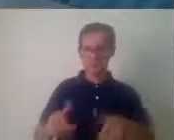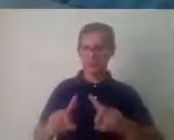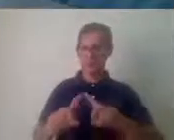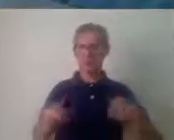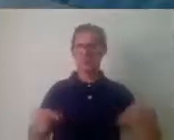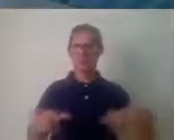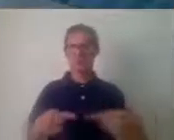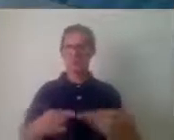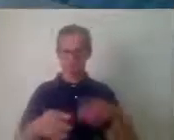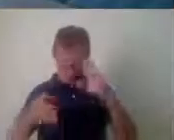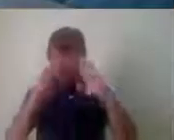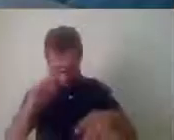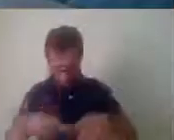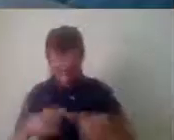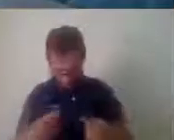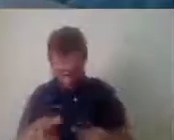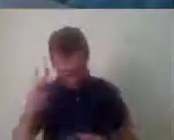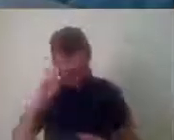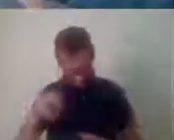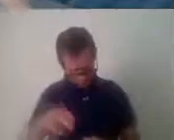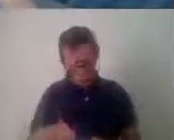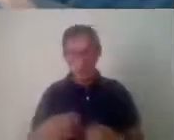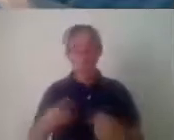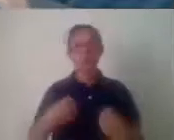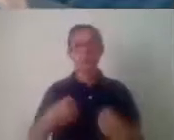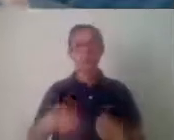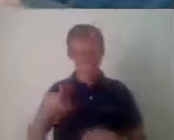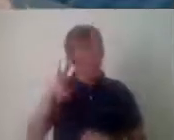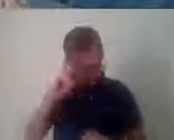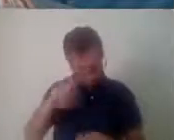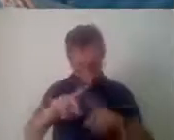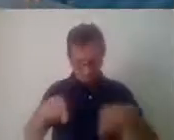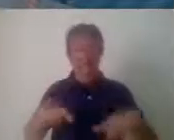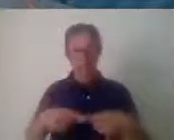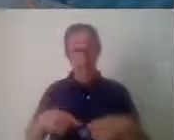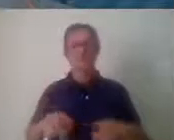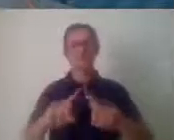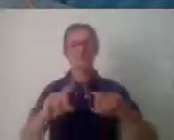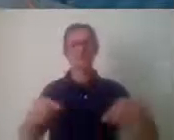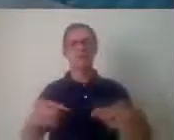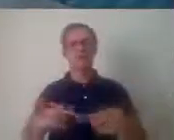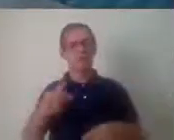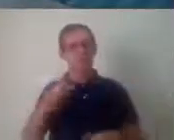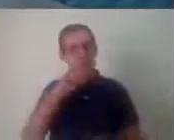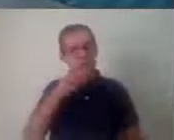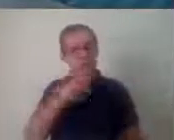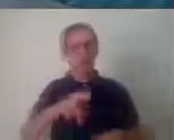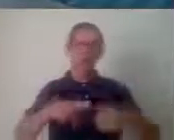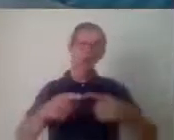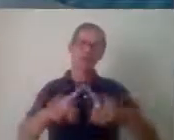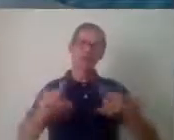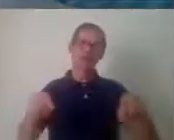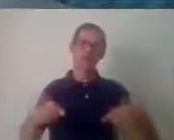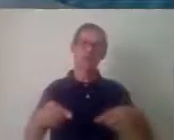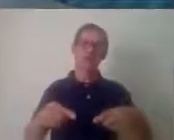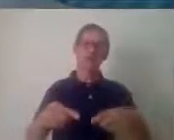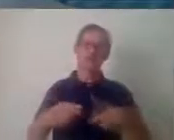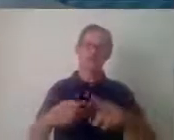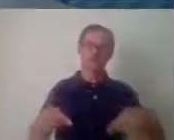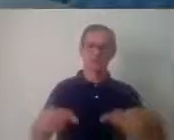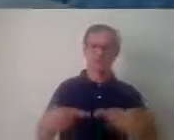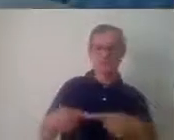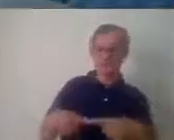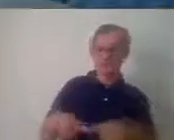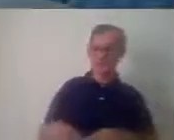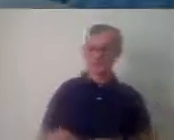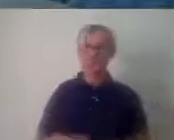onde, vamos pensar assim, como que você vai lembrar, professora, como é que eu vou lembrar que é uma região retangular, professora? A região retangular, você tem os seus